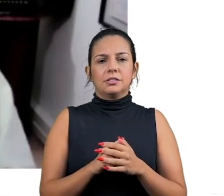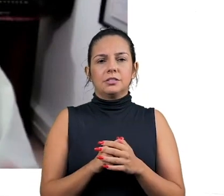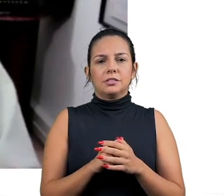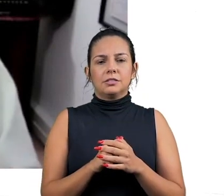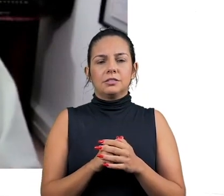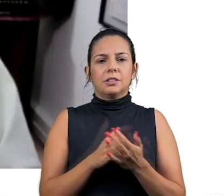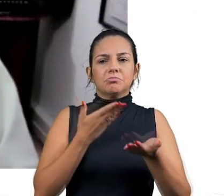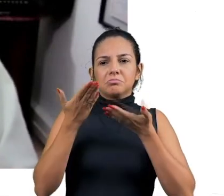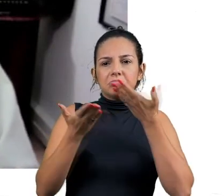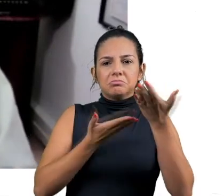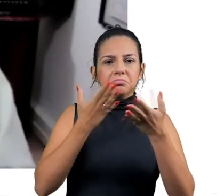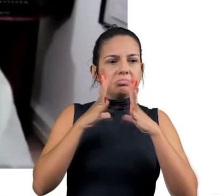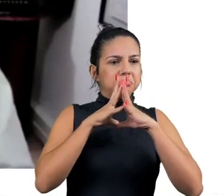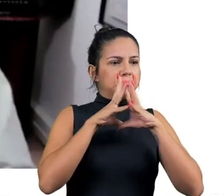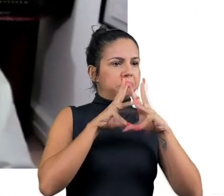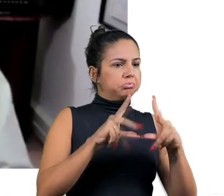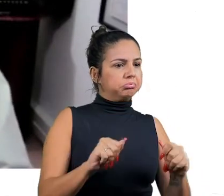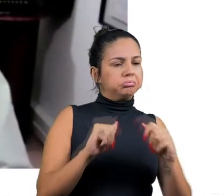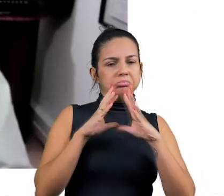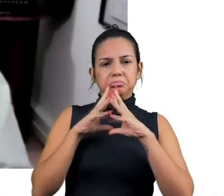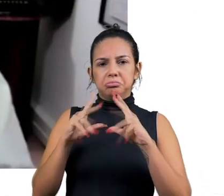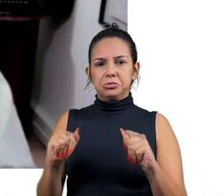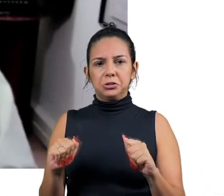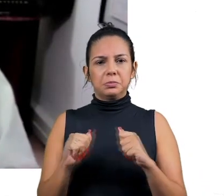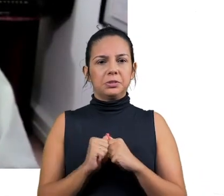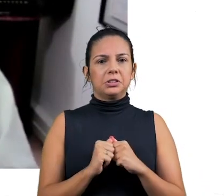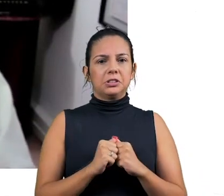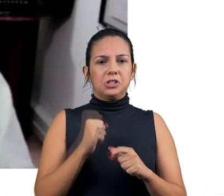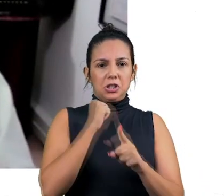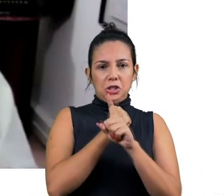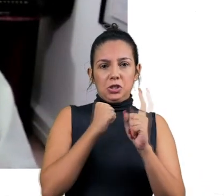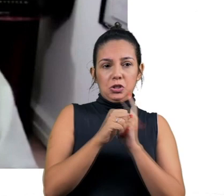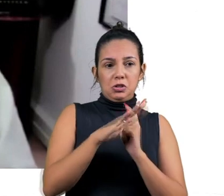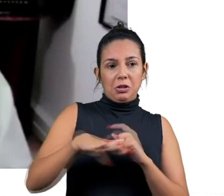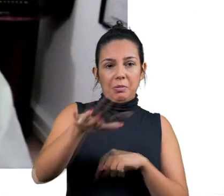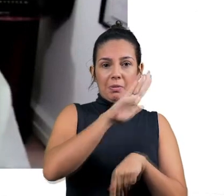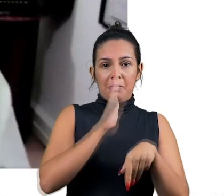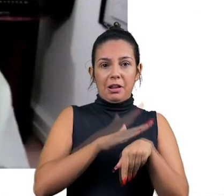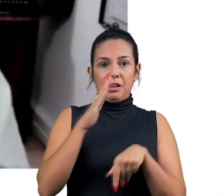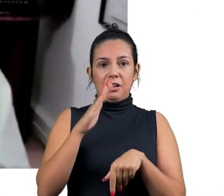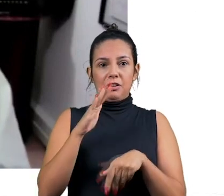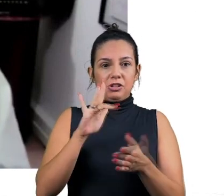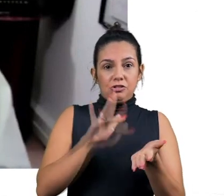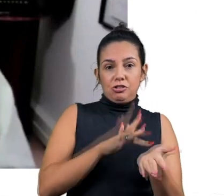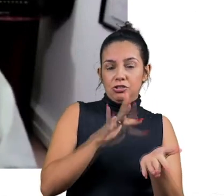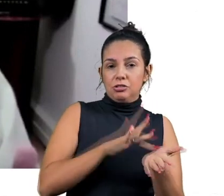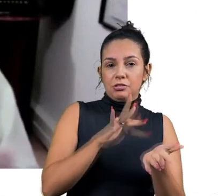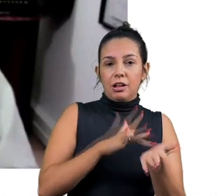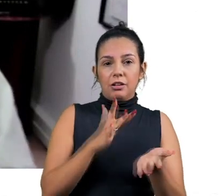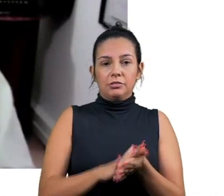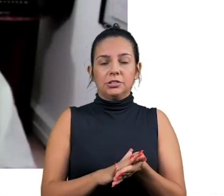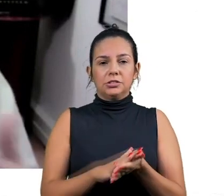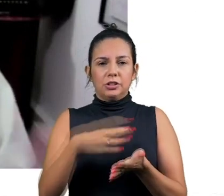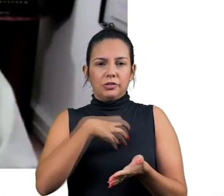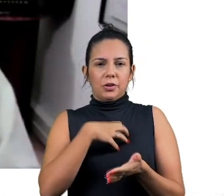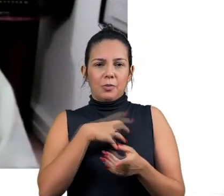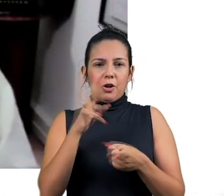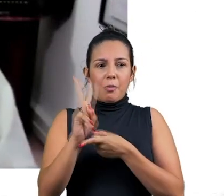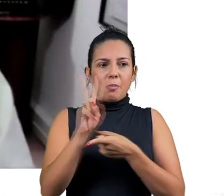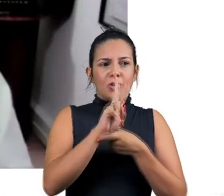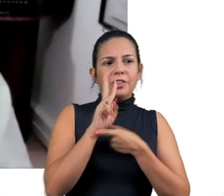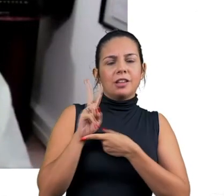a lidar estão desaparecendo, a sociedade está ficando cada vez mais digital e as formas de